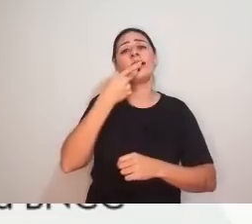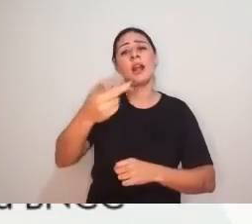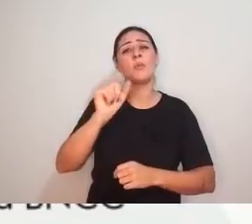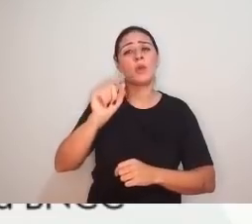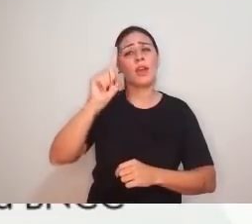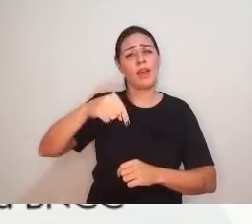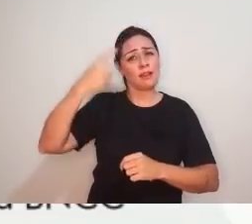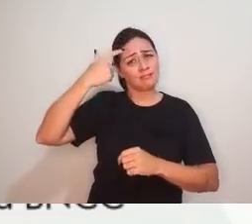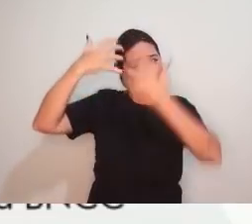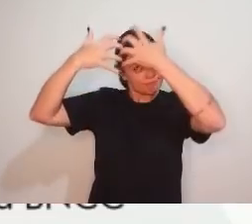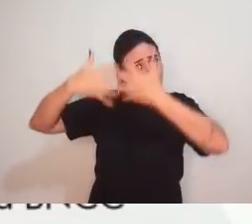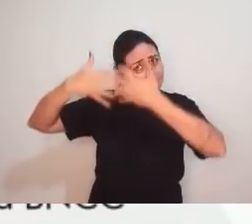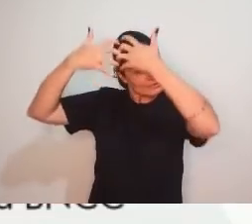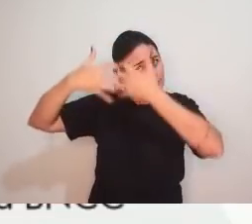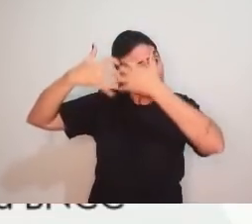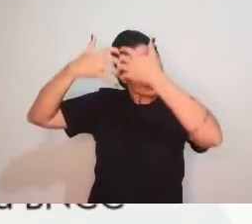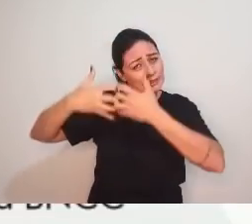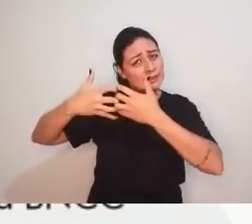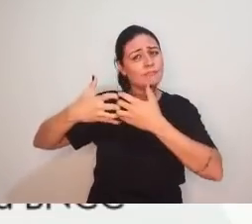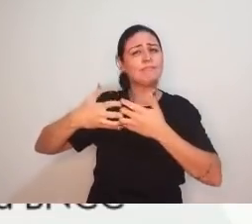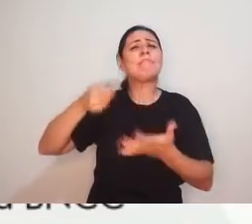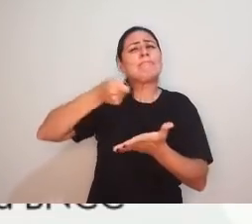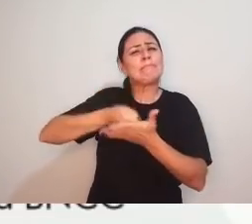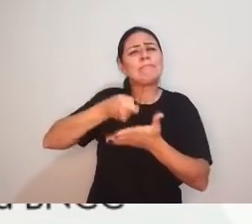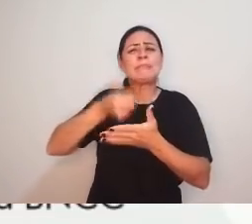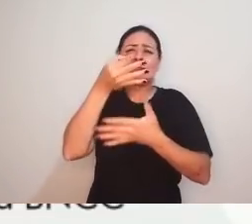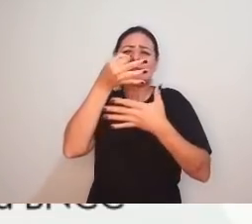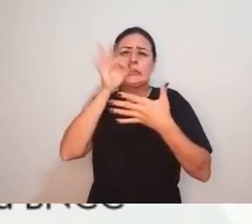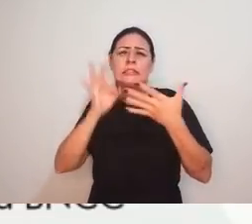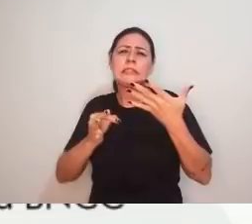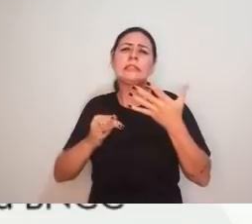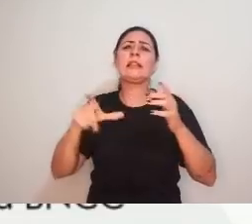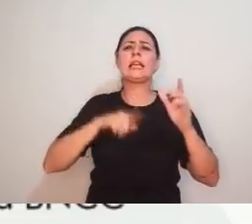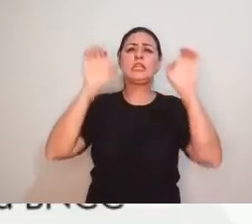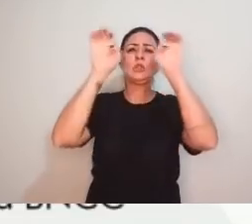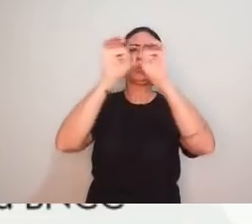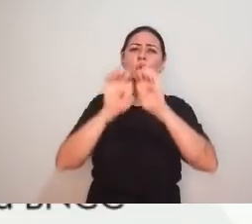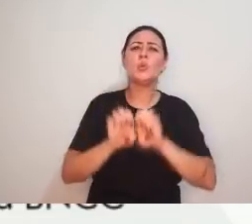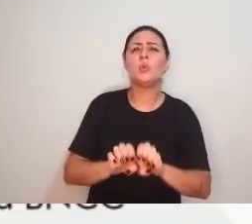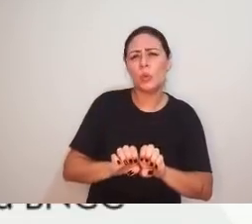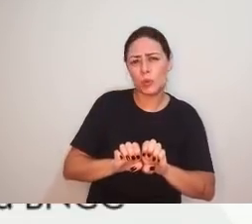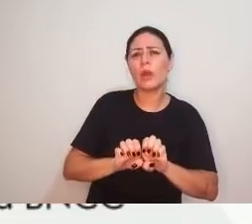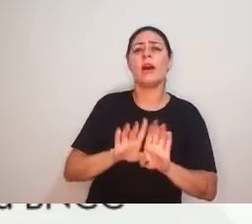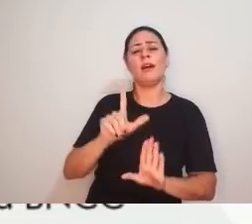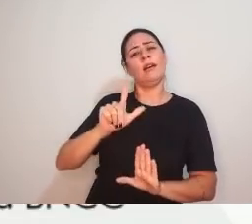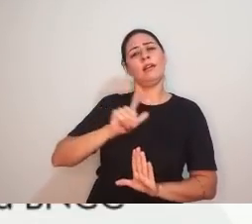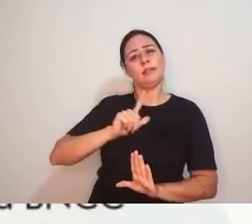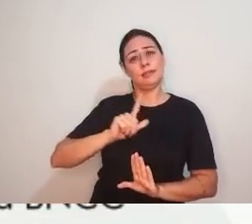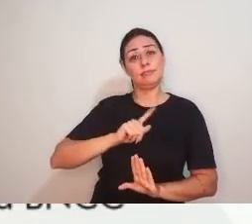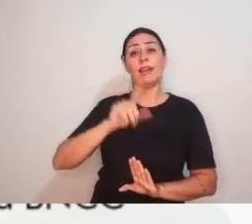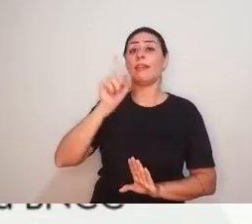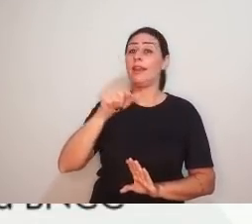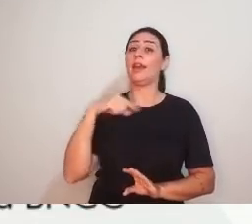é fazer o raciocínio trabalhar de maneira criteriosa, de maneira estruturada e